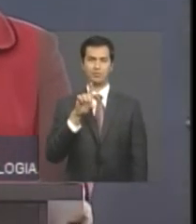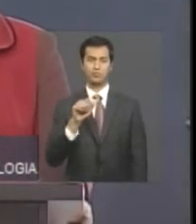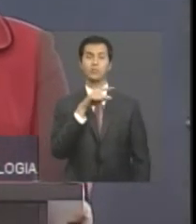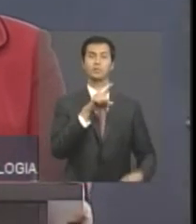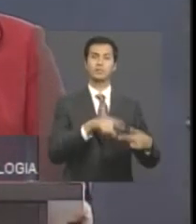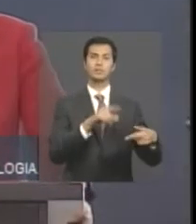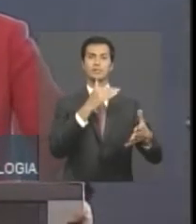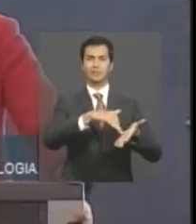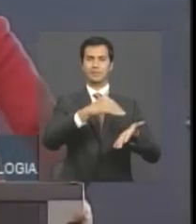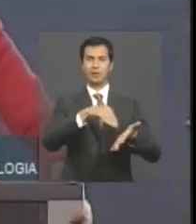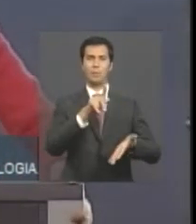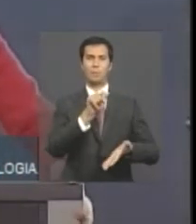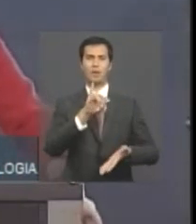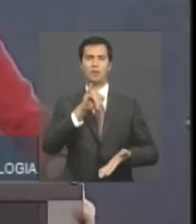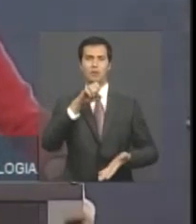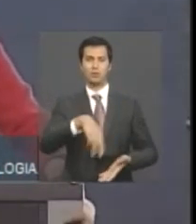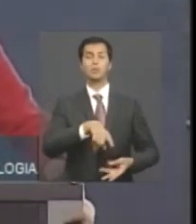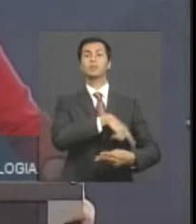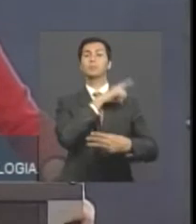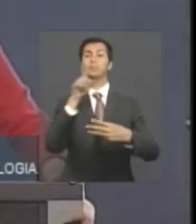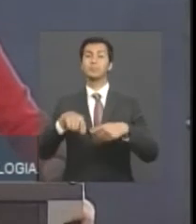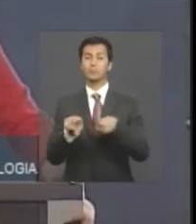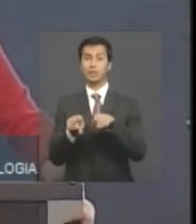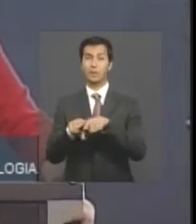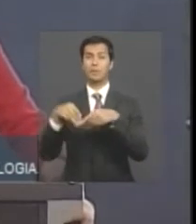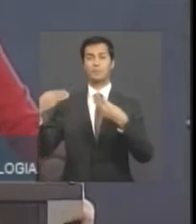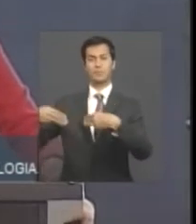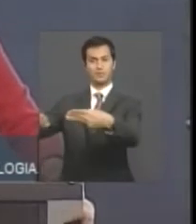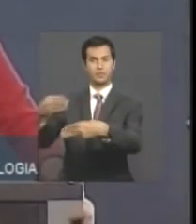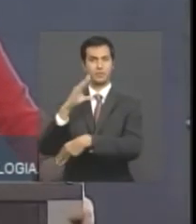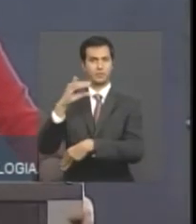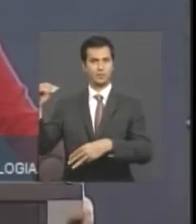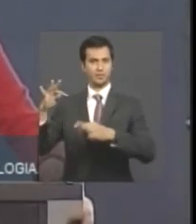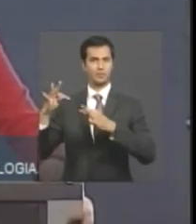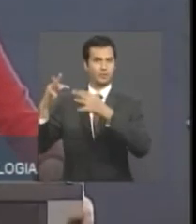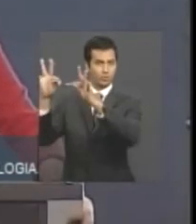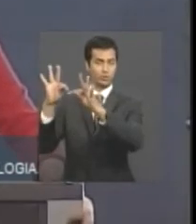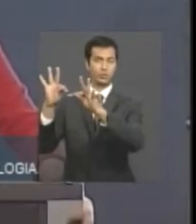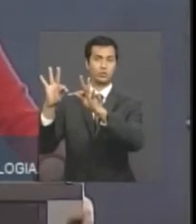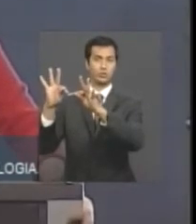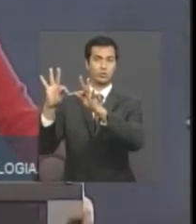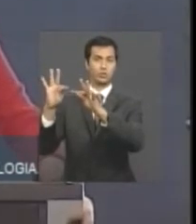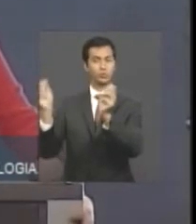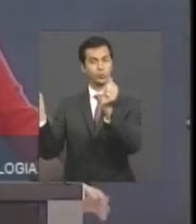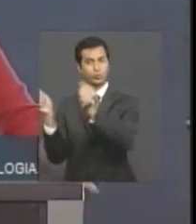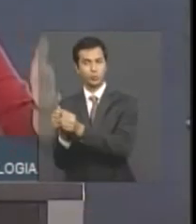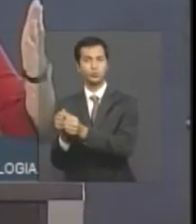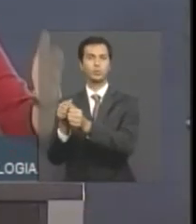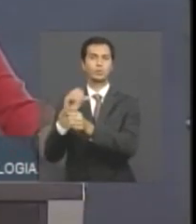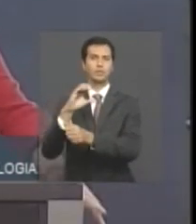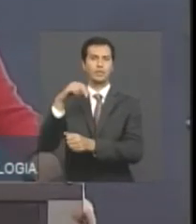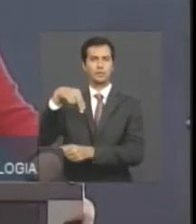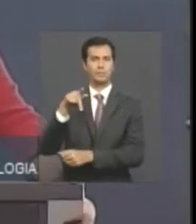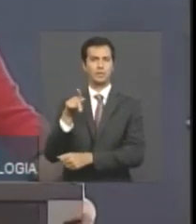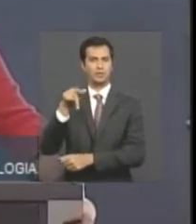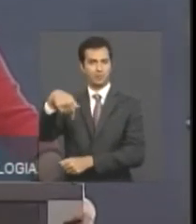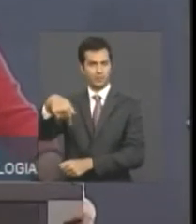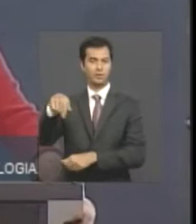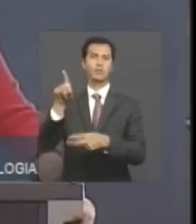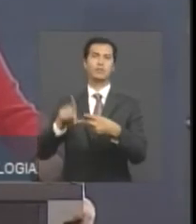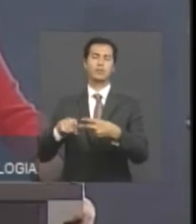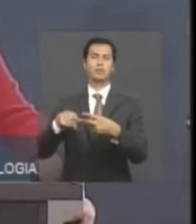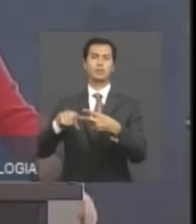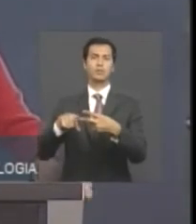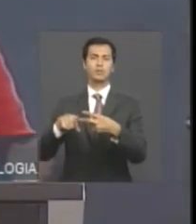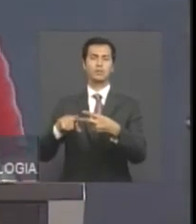secretário Paim, e o Ministério da Ciência e Tecnologia, junto com o CNPq e